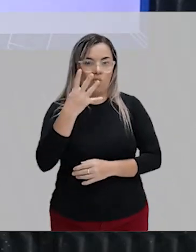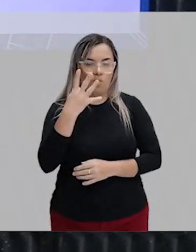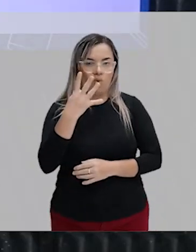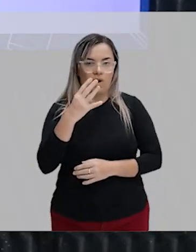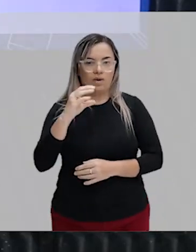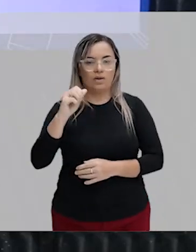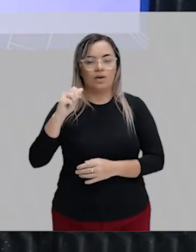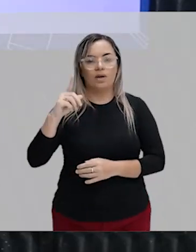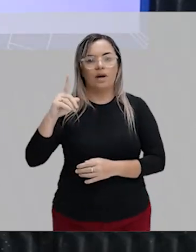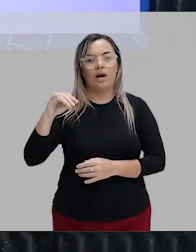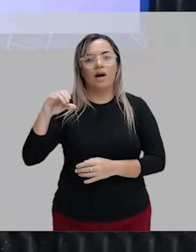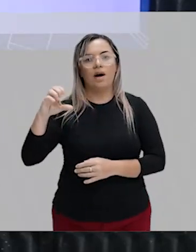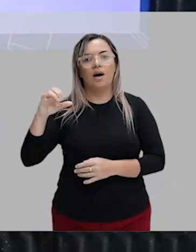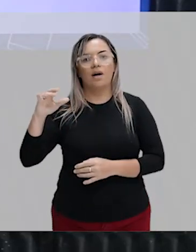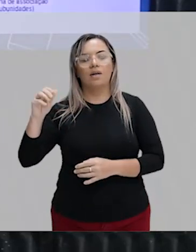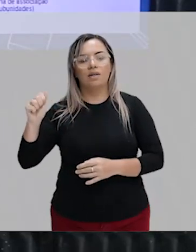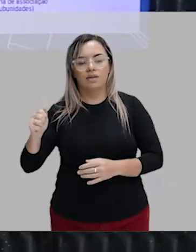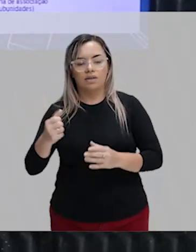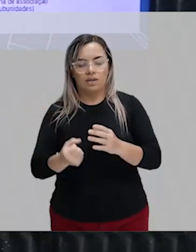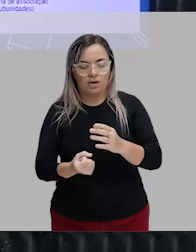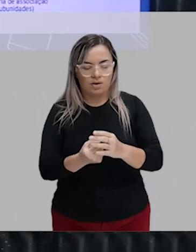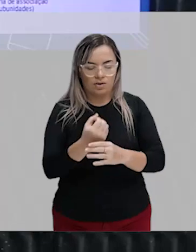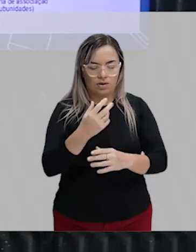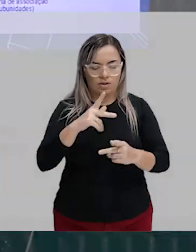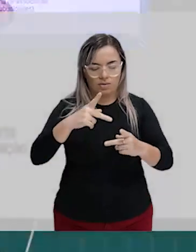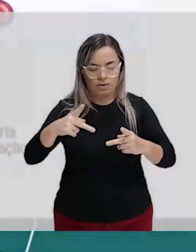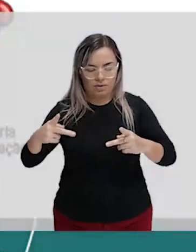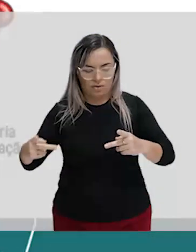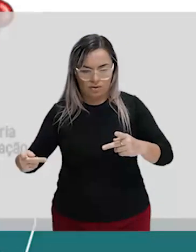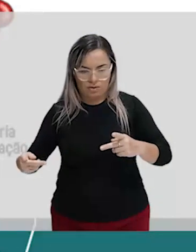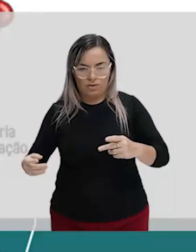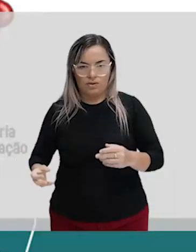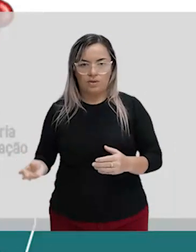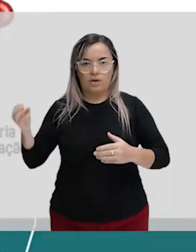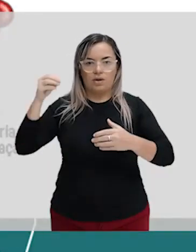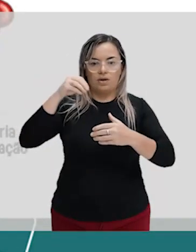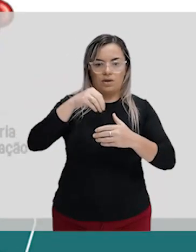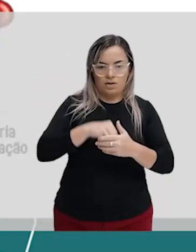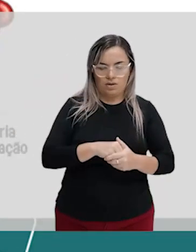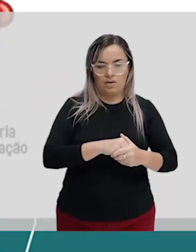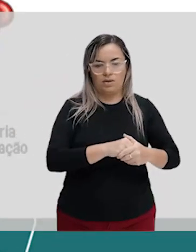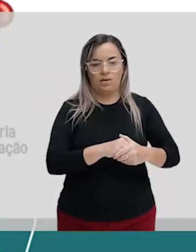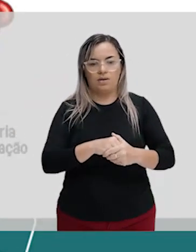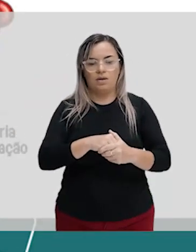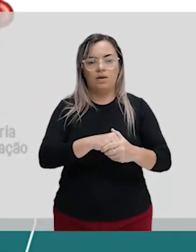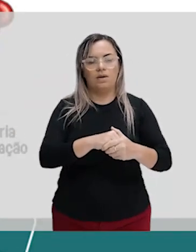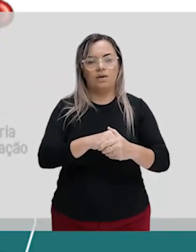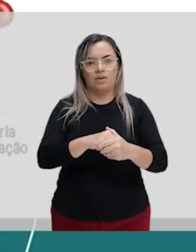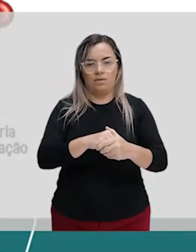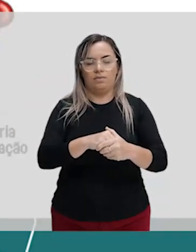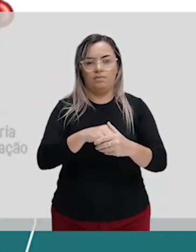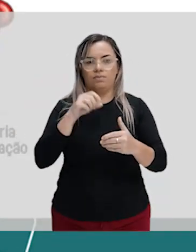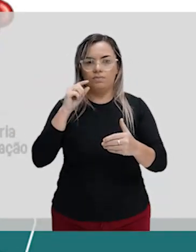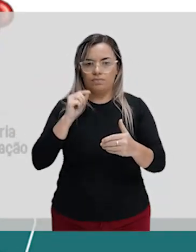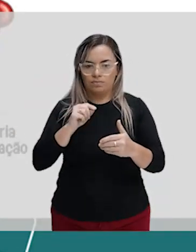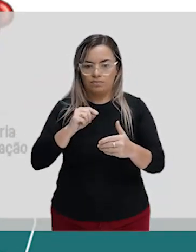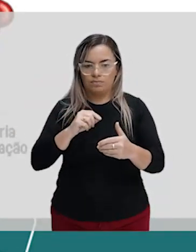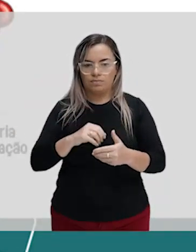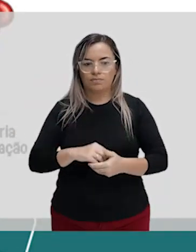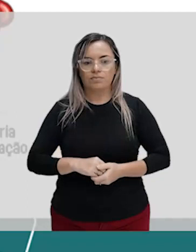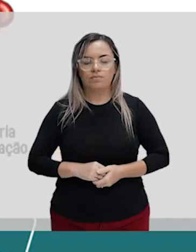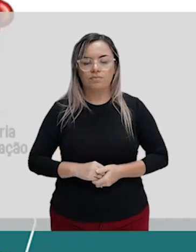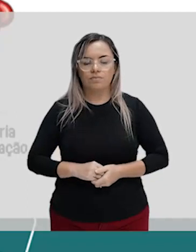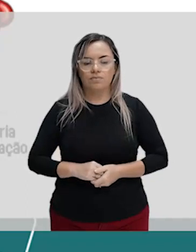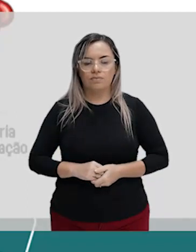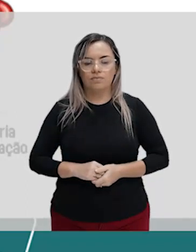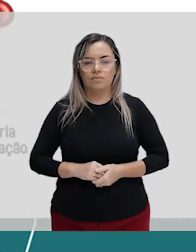essa proteína, que é a hemoglobina, tá? Então, resumindo o que eu já falei para vocês, a estrutura primária